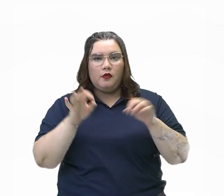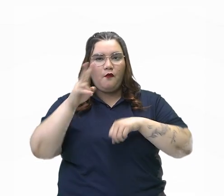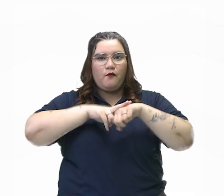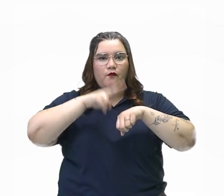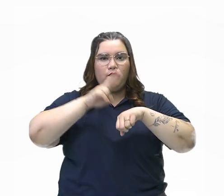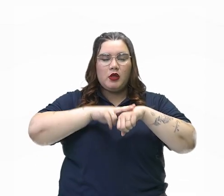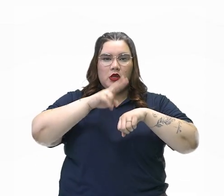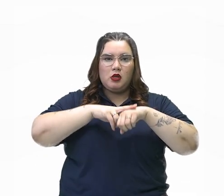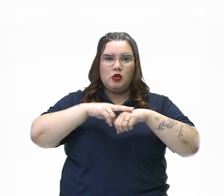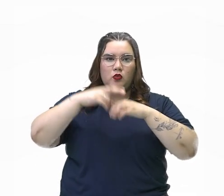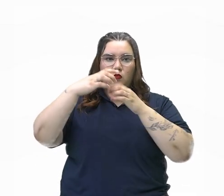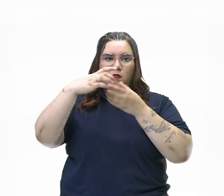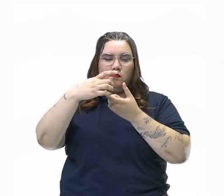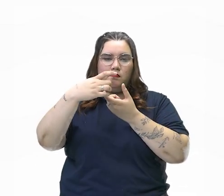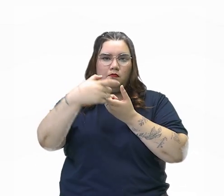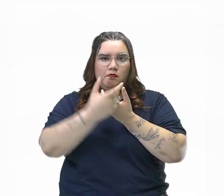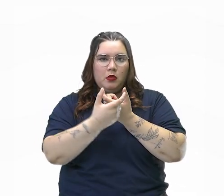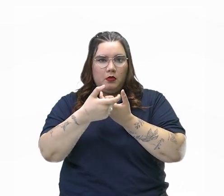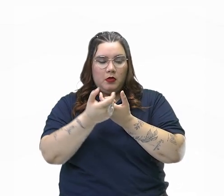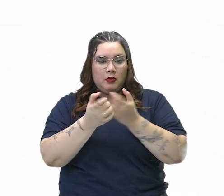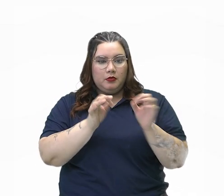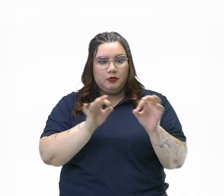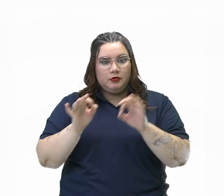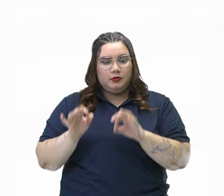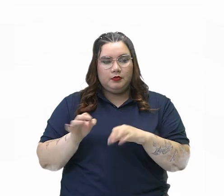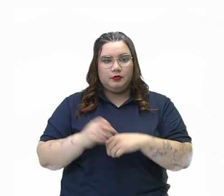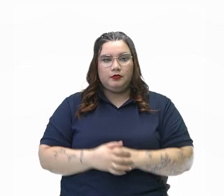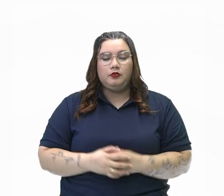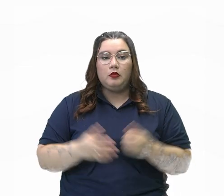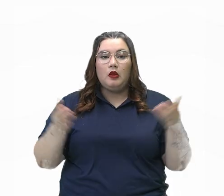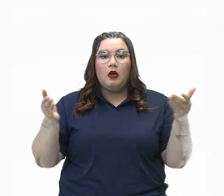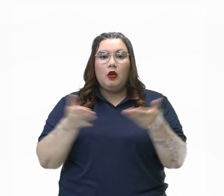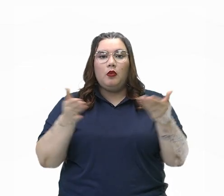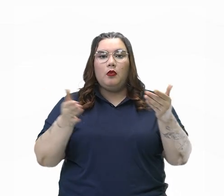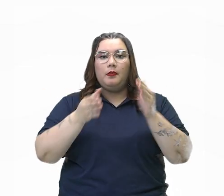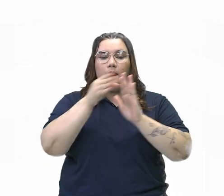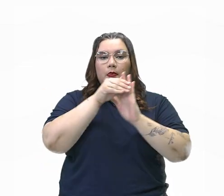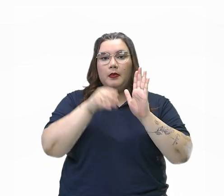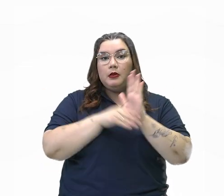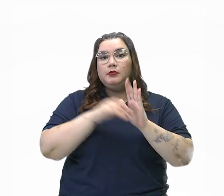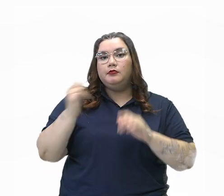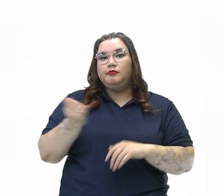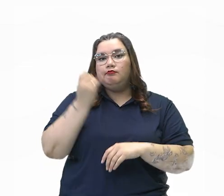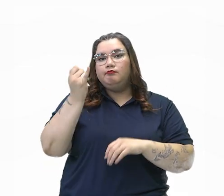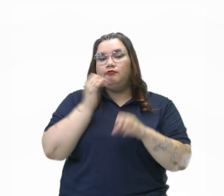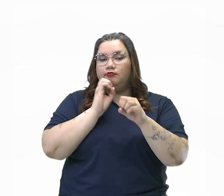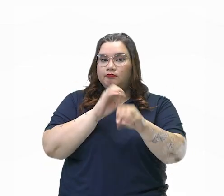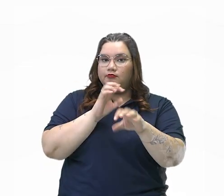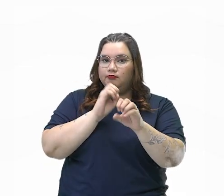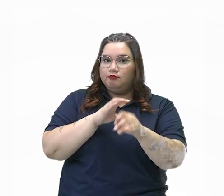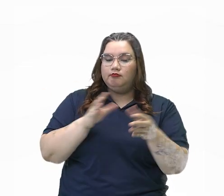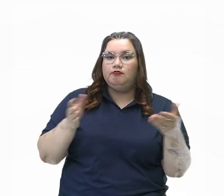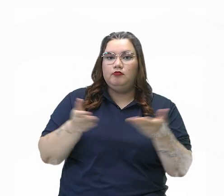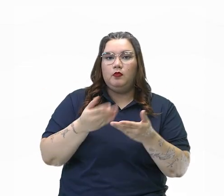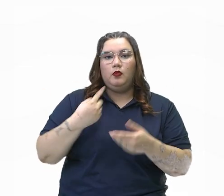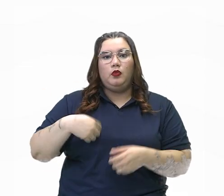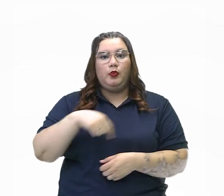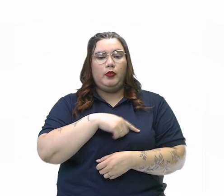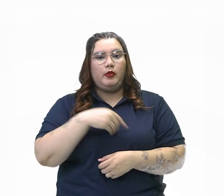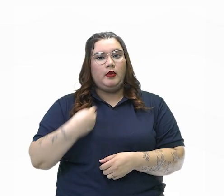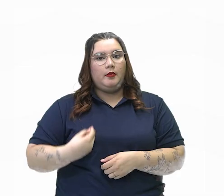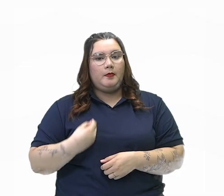funcionamento. E agora, pessoal, vamos tratar de um assunto extremamente importante, né, para nós, para a nossa vida